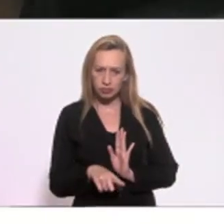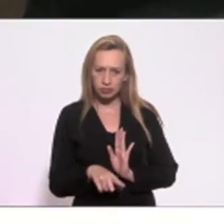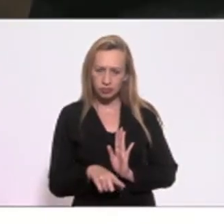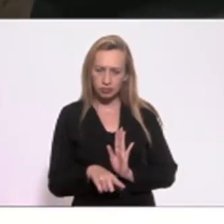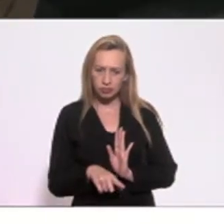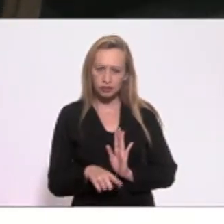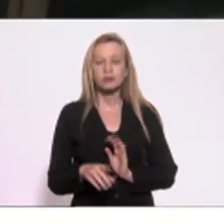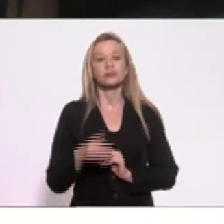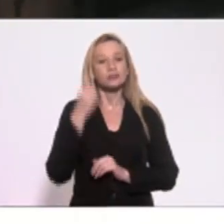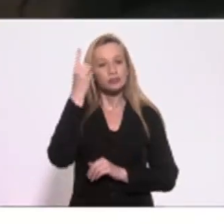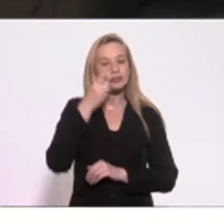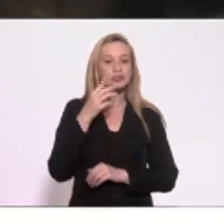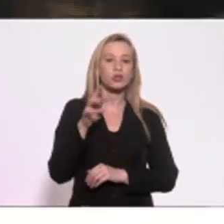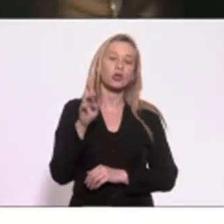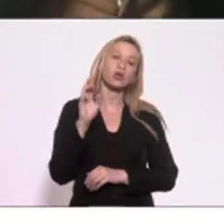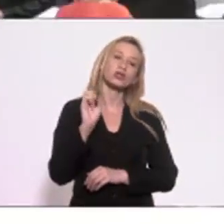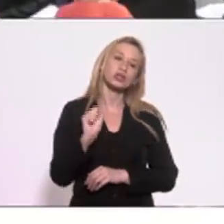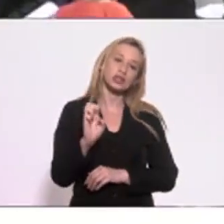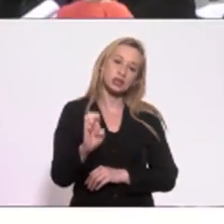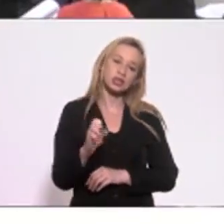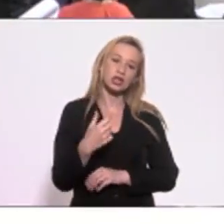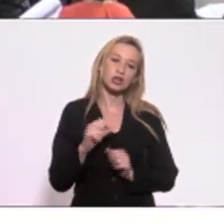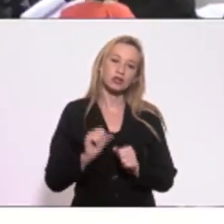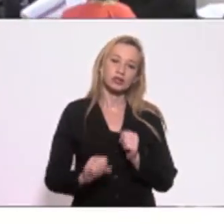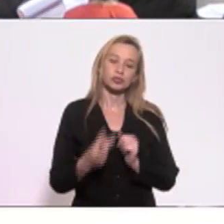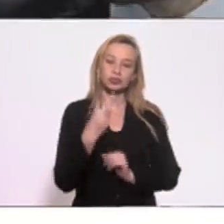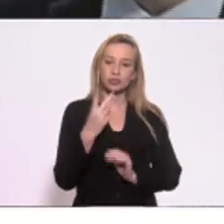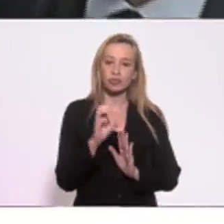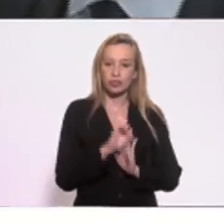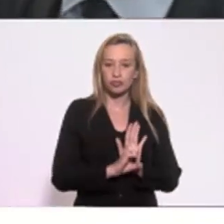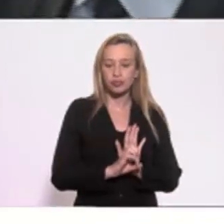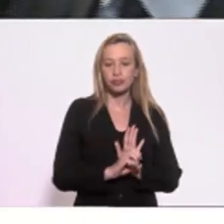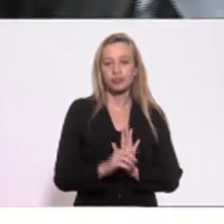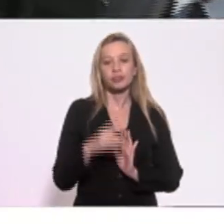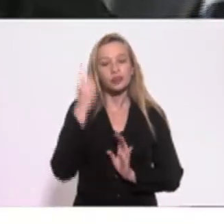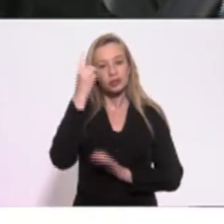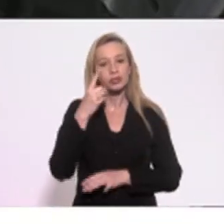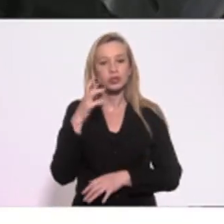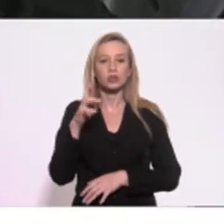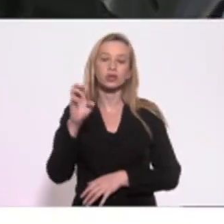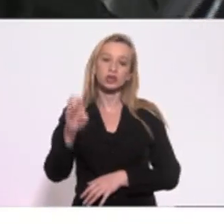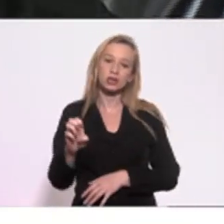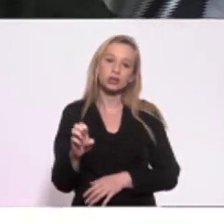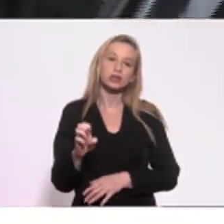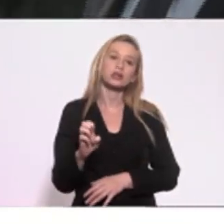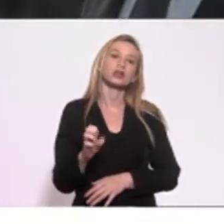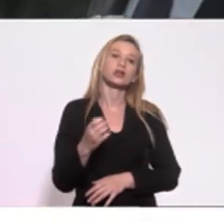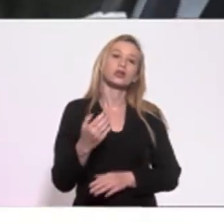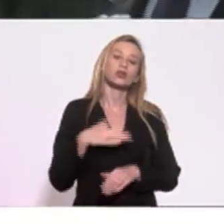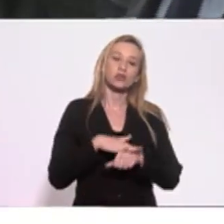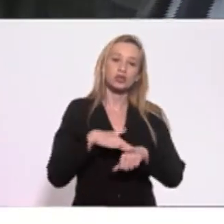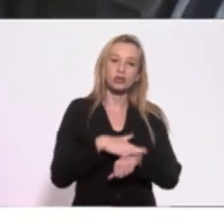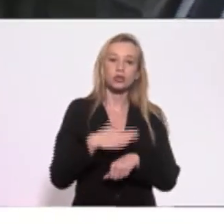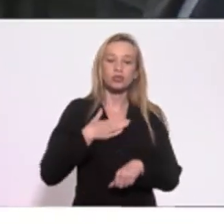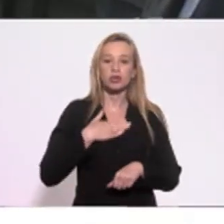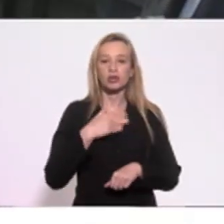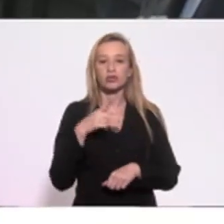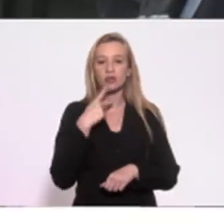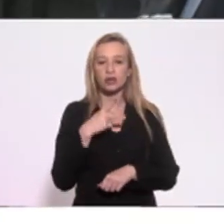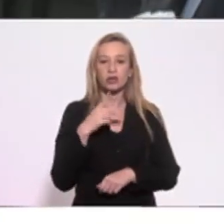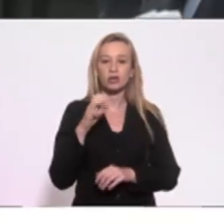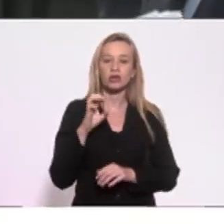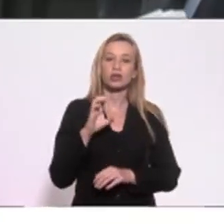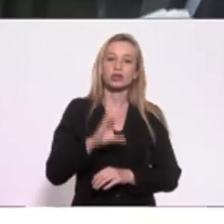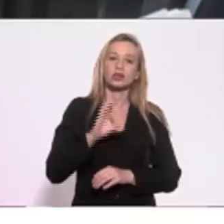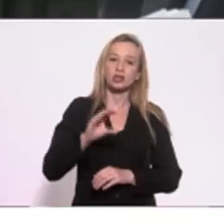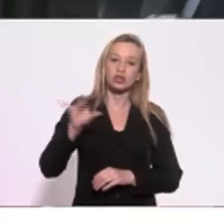A deputada Rosana, eu fiz 2 emendas, a deputada Rosana conversou comigo e disse que a CCJ iria